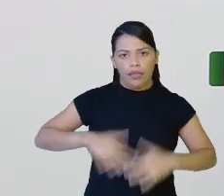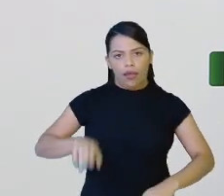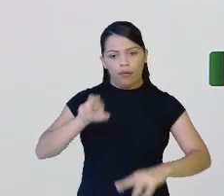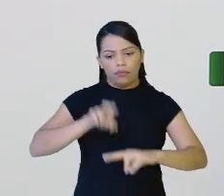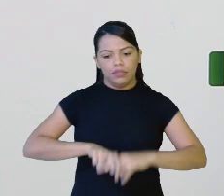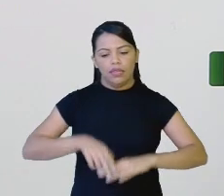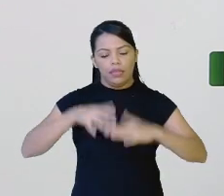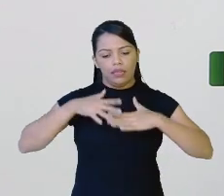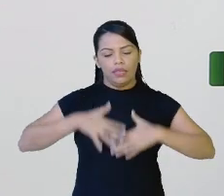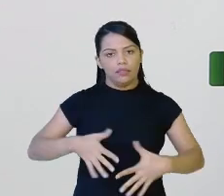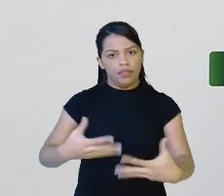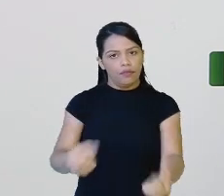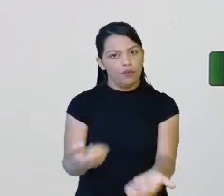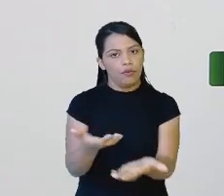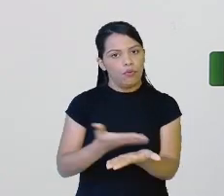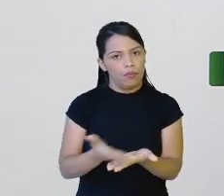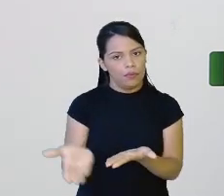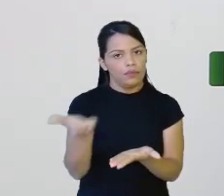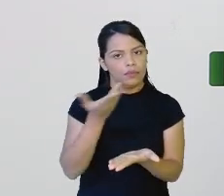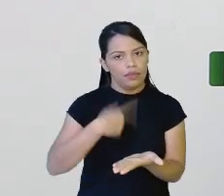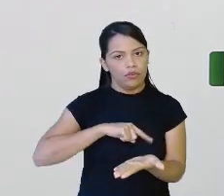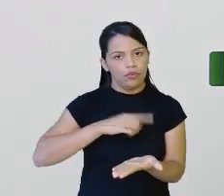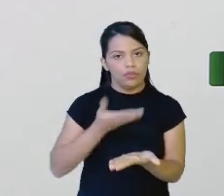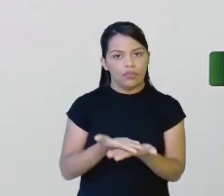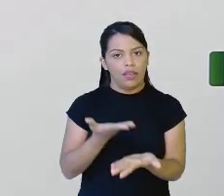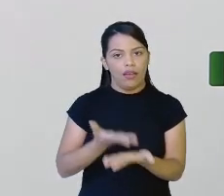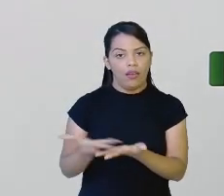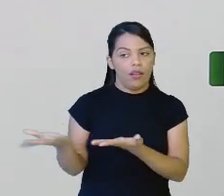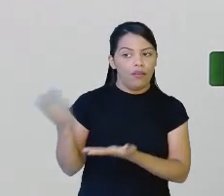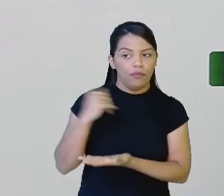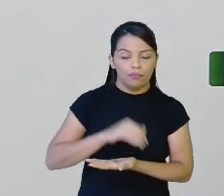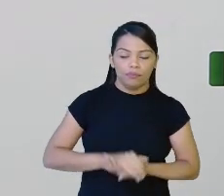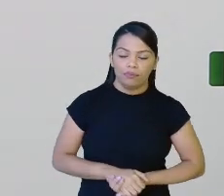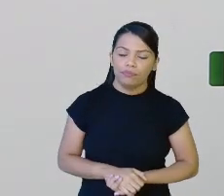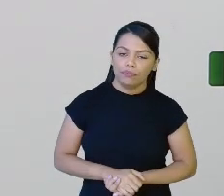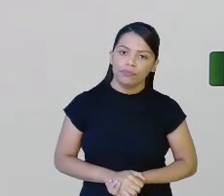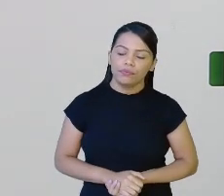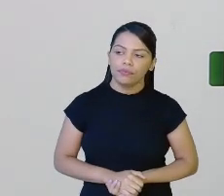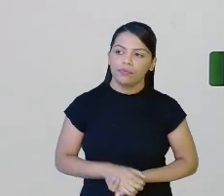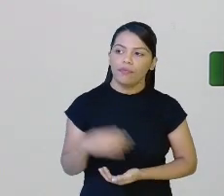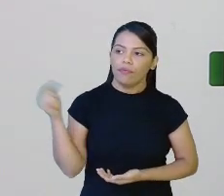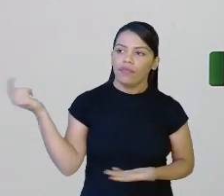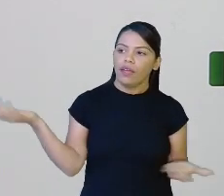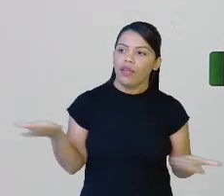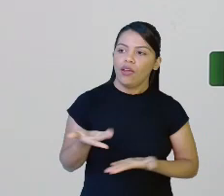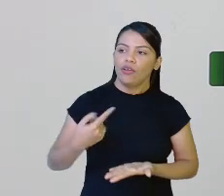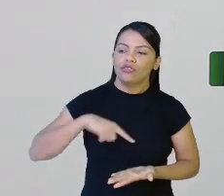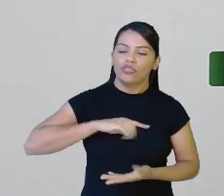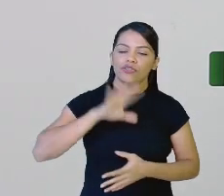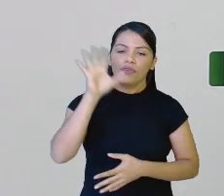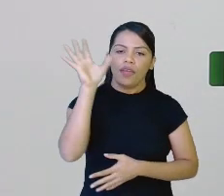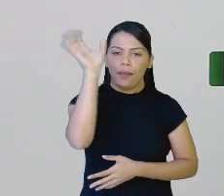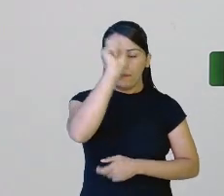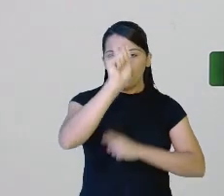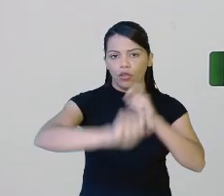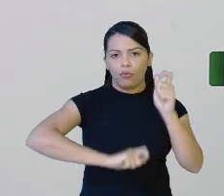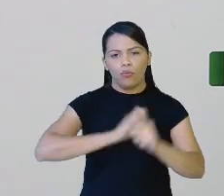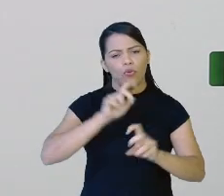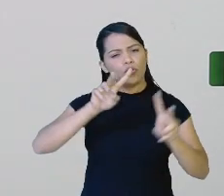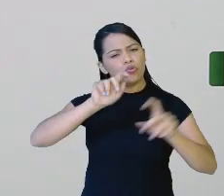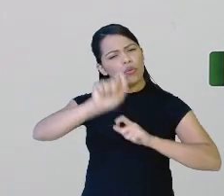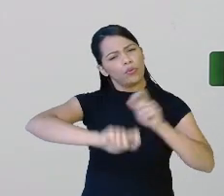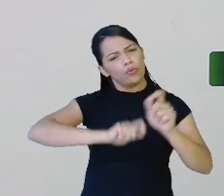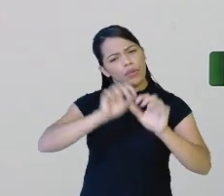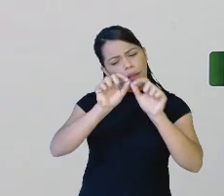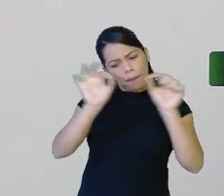respira e vamos começar a nossa aula. Vem comigo. Hoje a gente vai aprender um pouco sobre o que é perímetro,